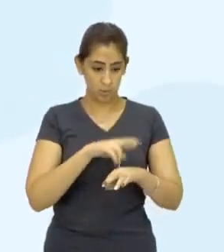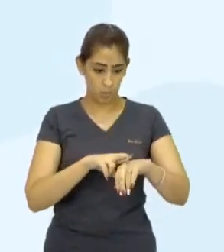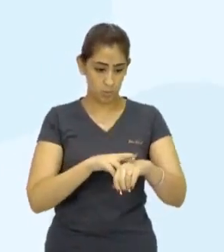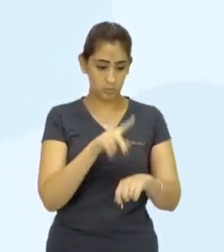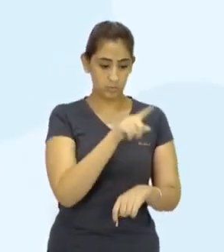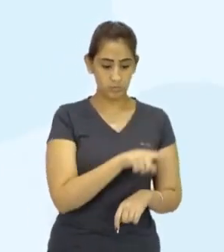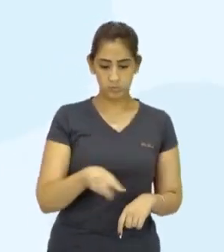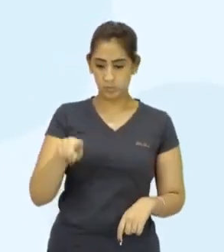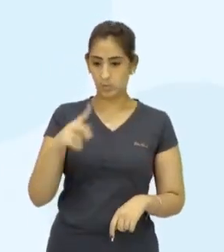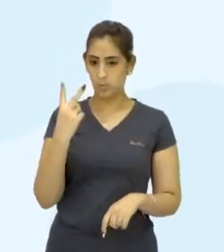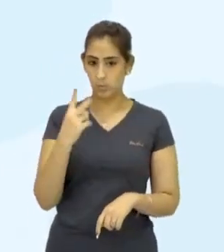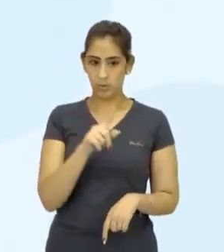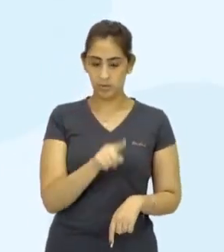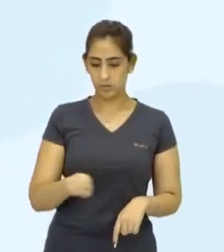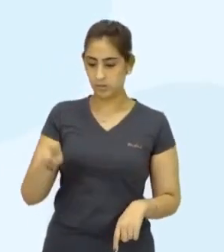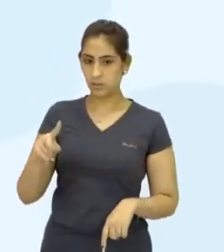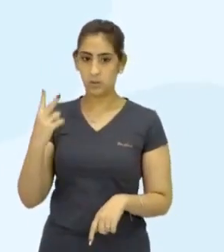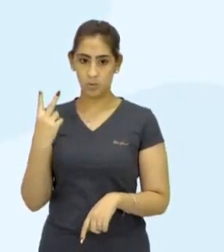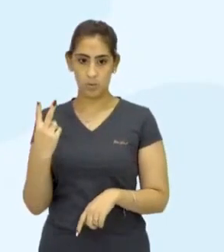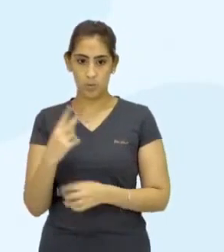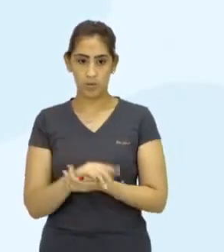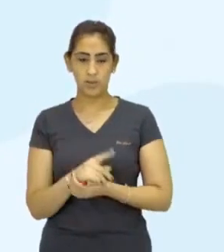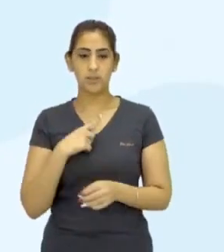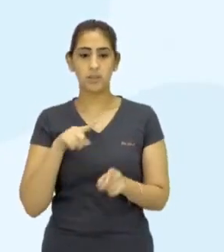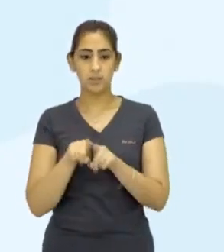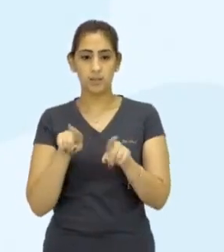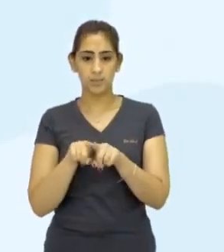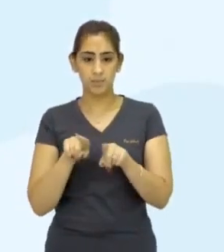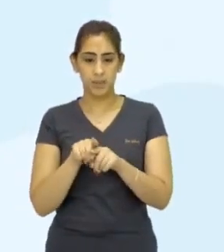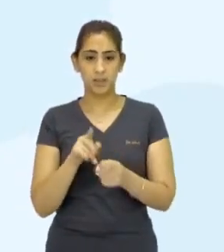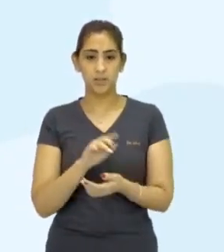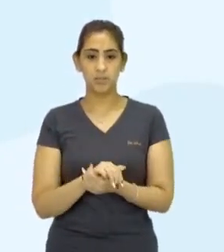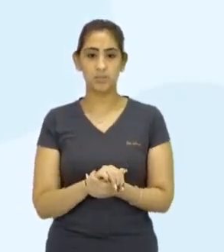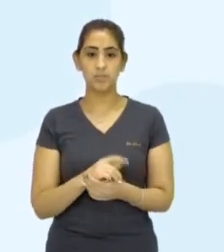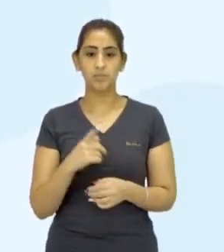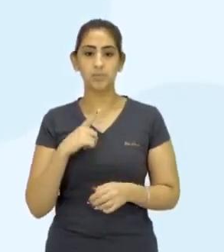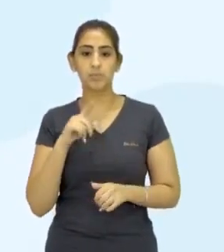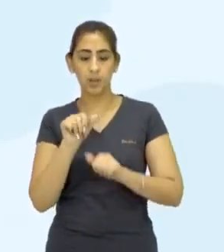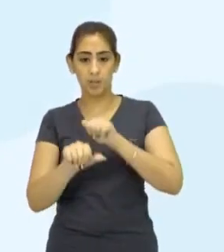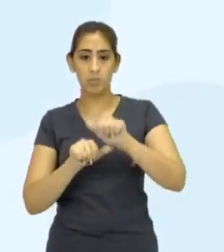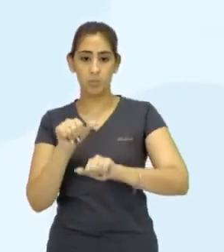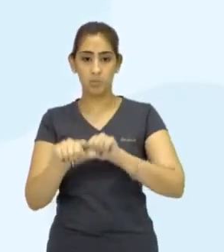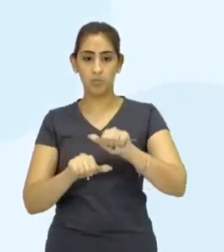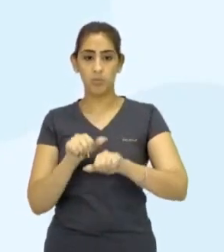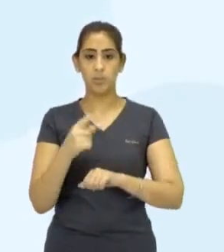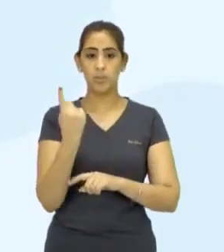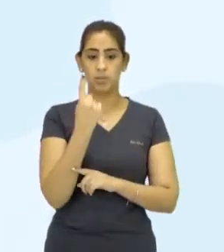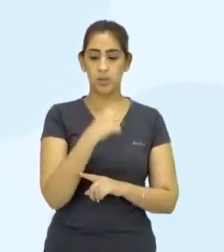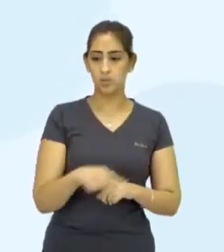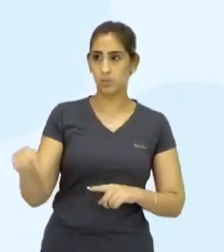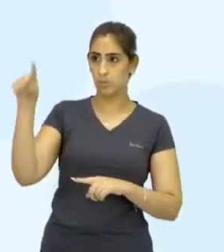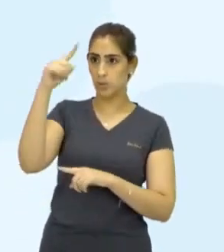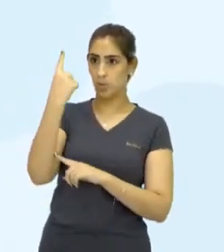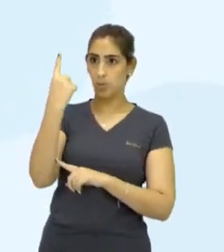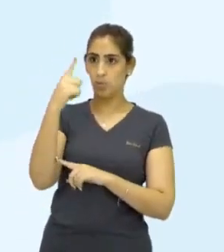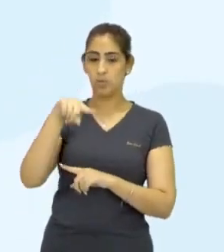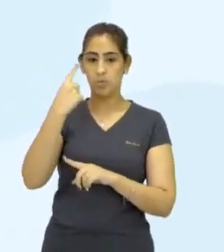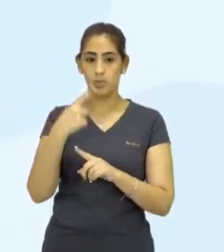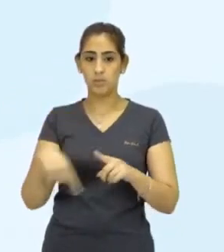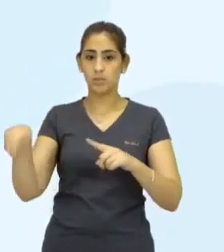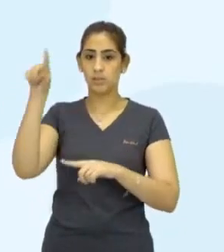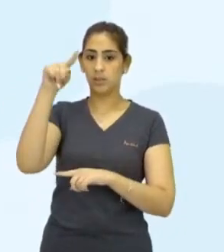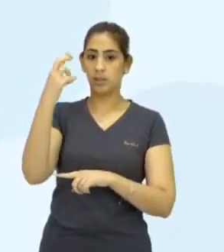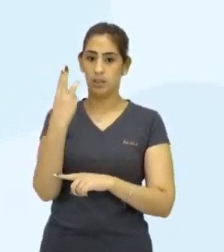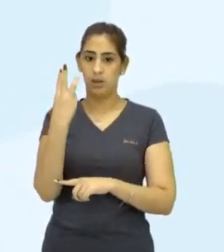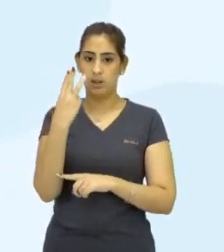2, pode observar. E aí, na vertical, que é o salário, estava mudando. Ó, o primeiro subiu 1, depois subiu 3, depois